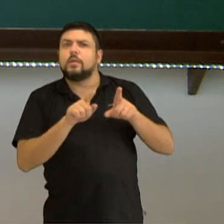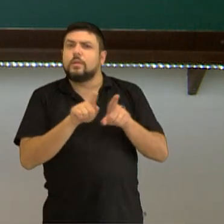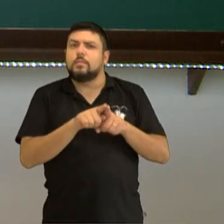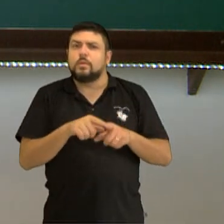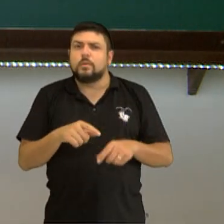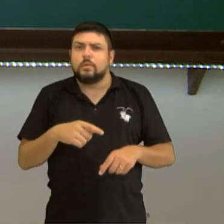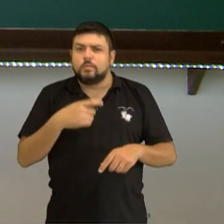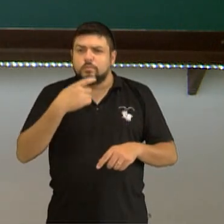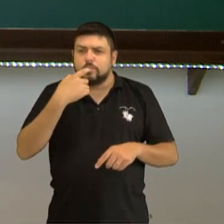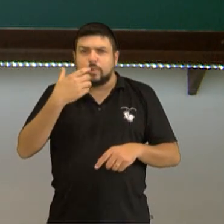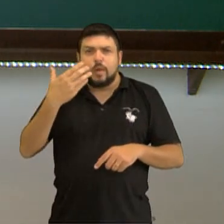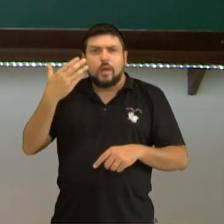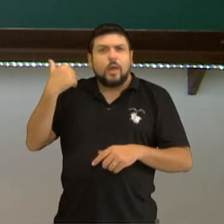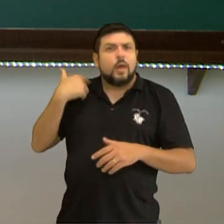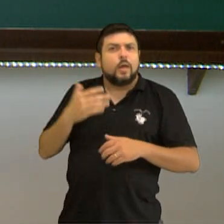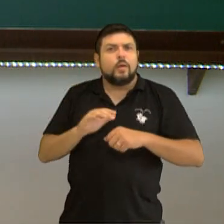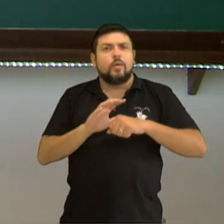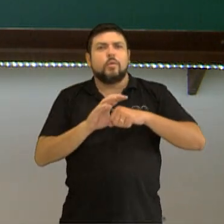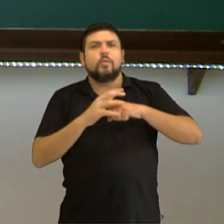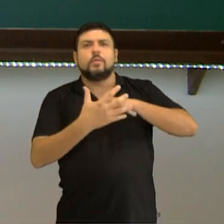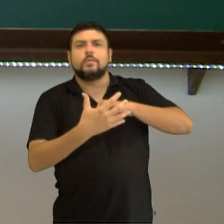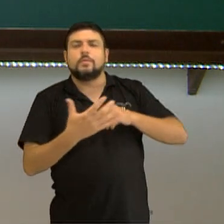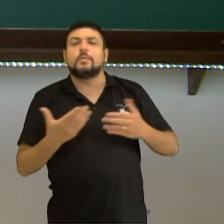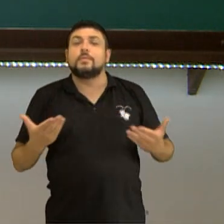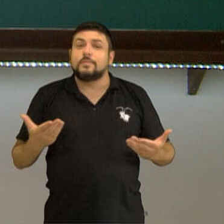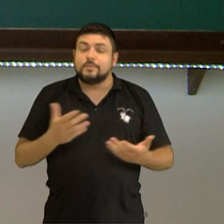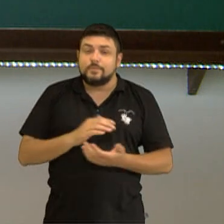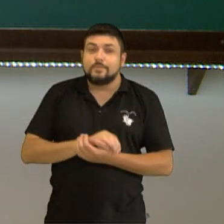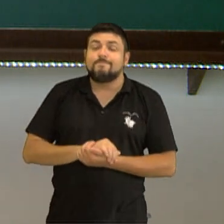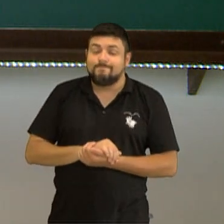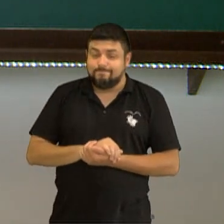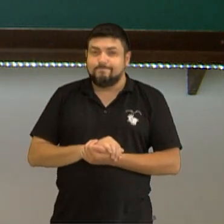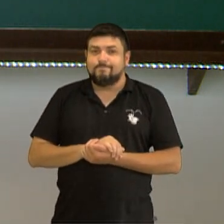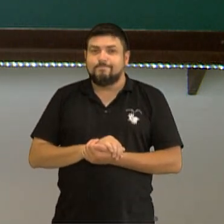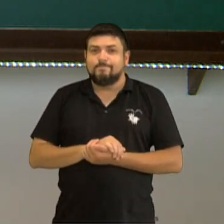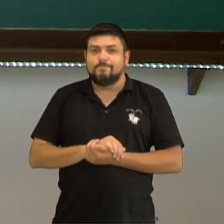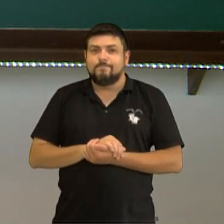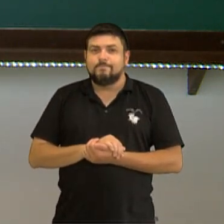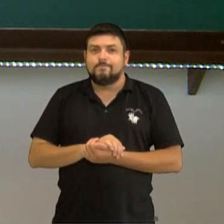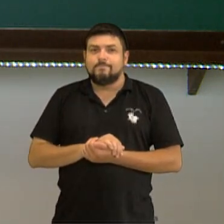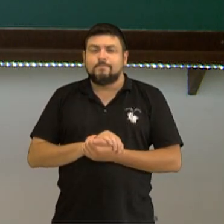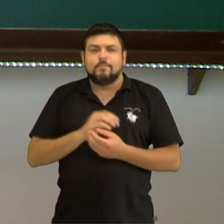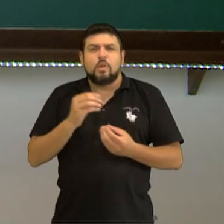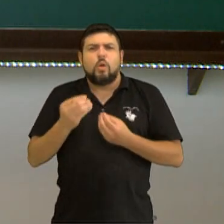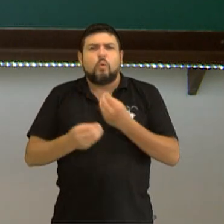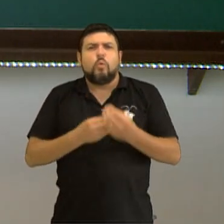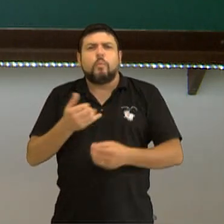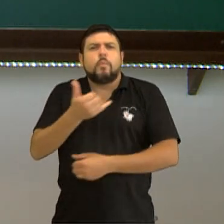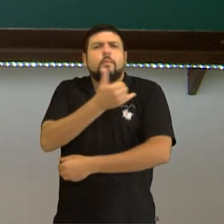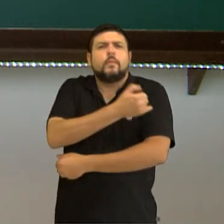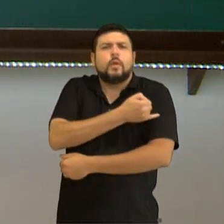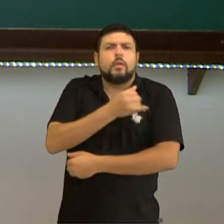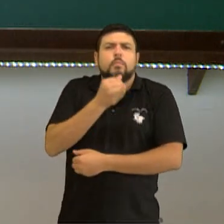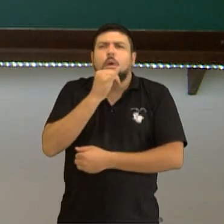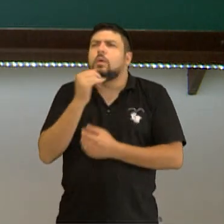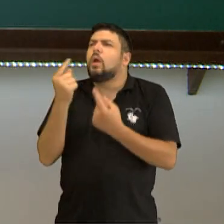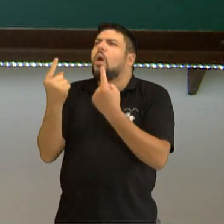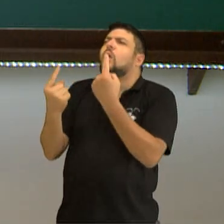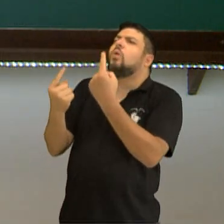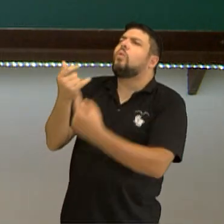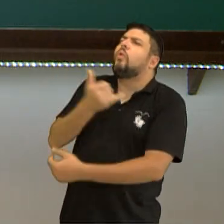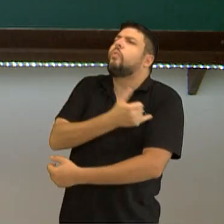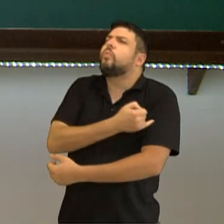aí com o coronavírus, né? Como é que chegou a tal vacina? Qual que vai vir? É a vacina